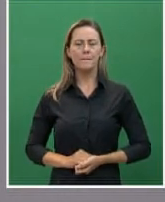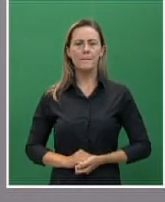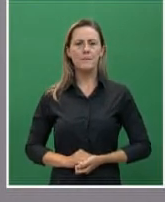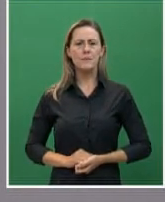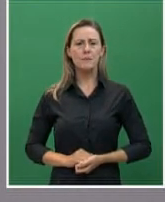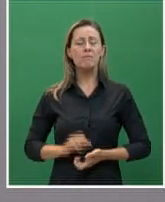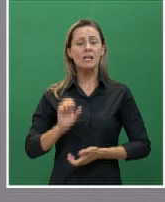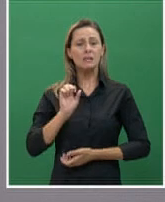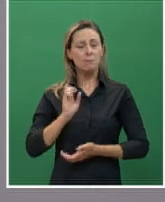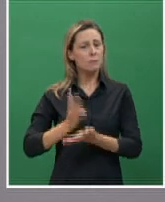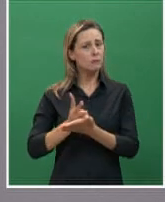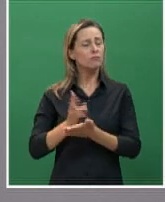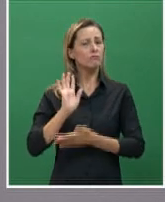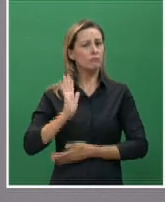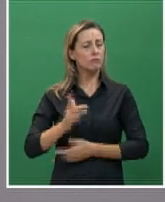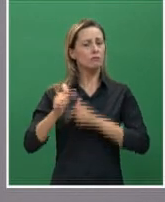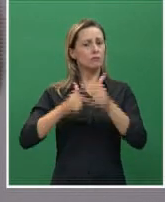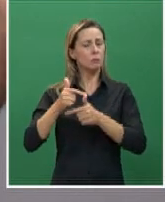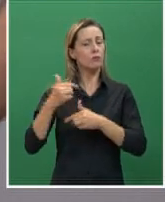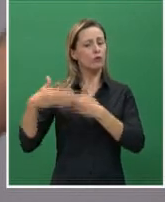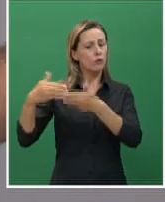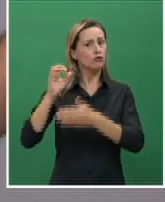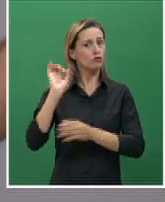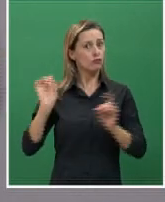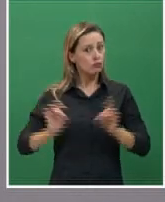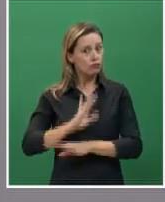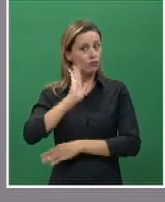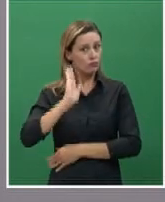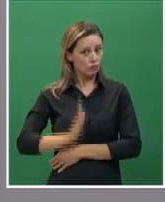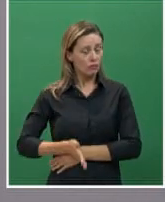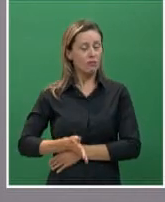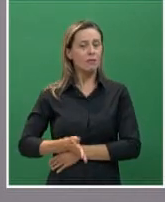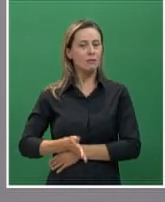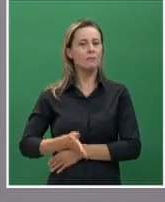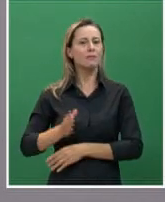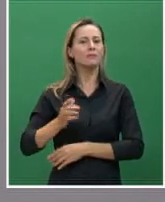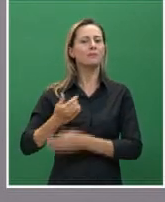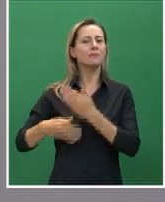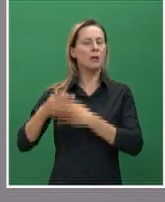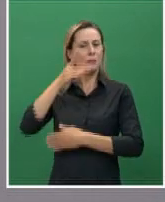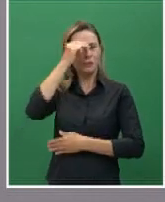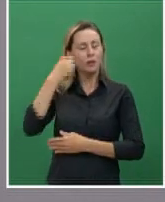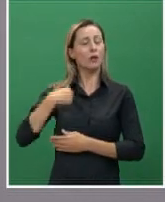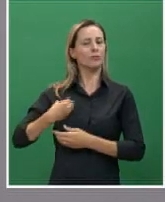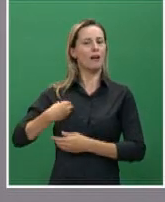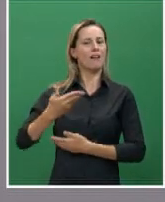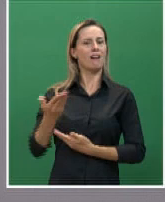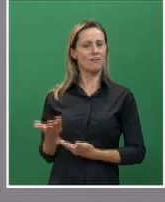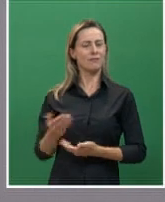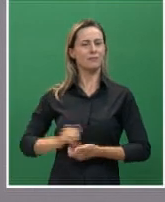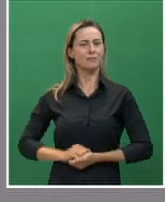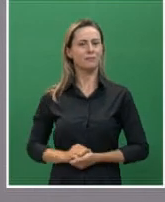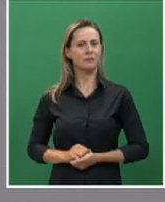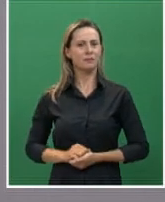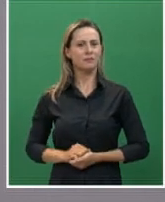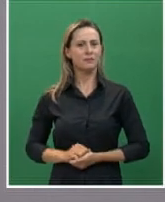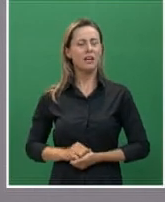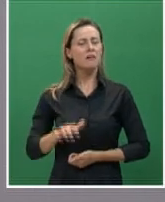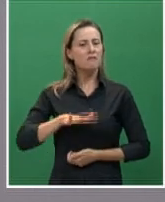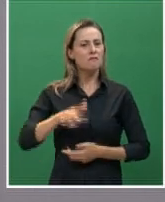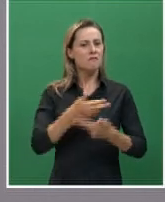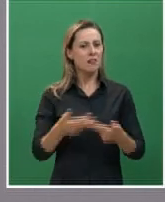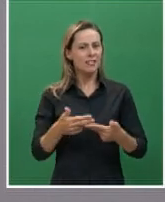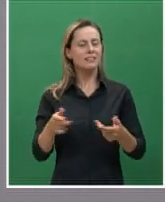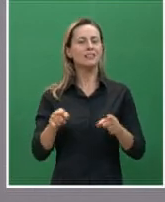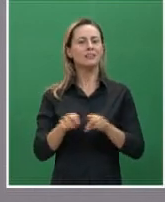mesmo tendo já boa parte dos serviços desenvolvidos eu já tinha deixado pronto quando ela tava na prefeitura o prefeito mais se refere a várias